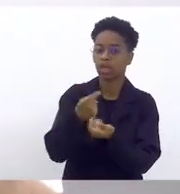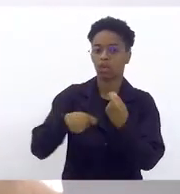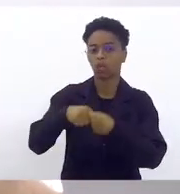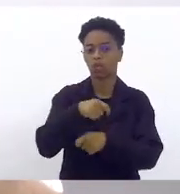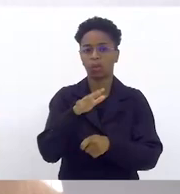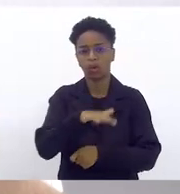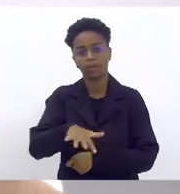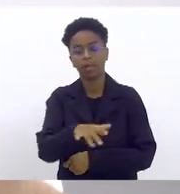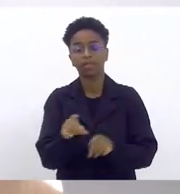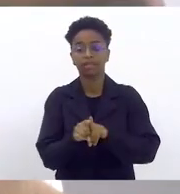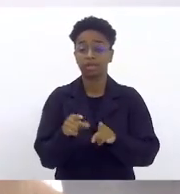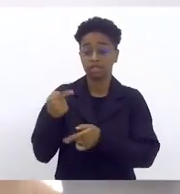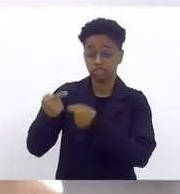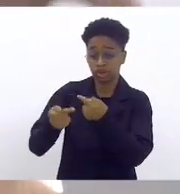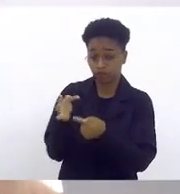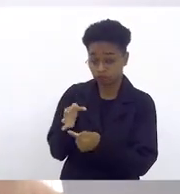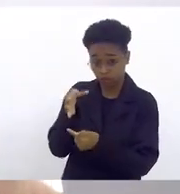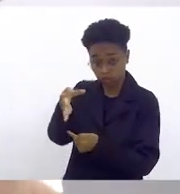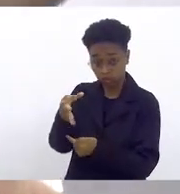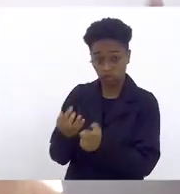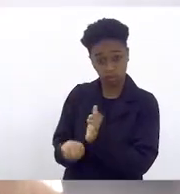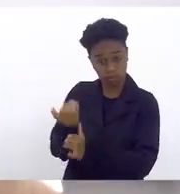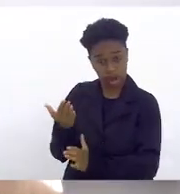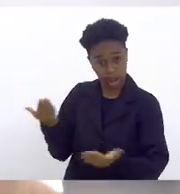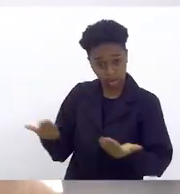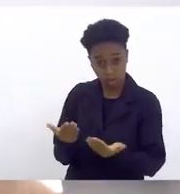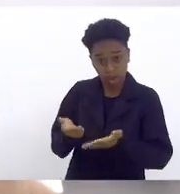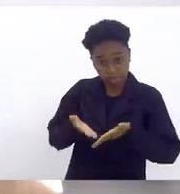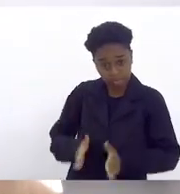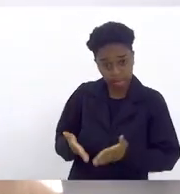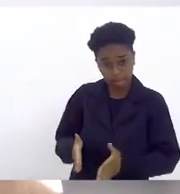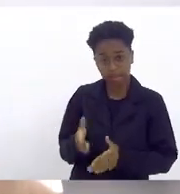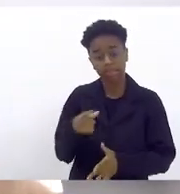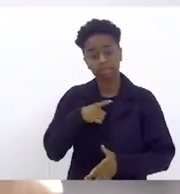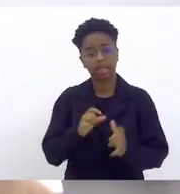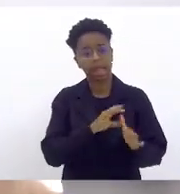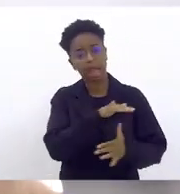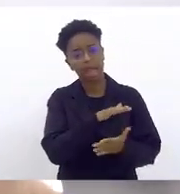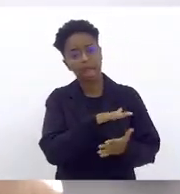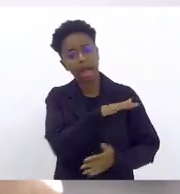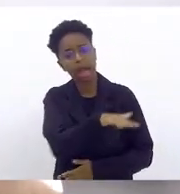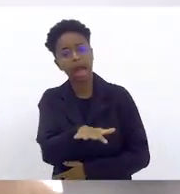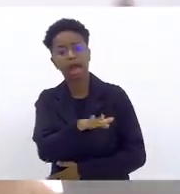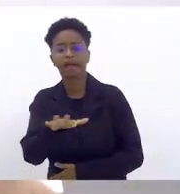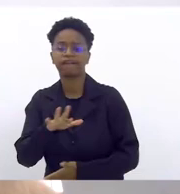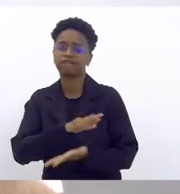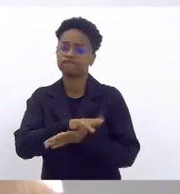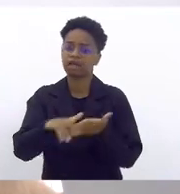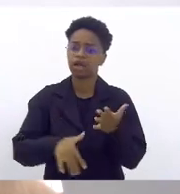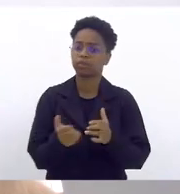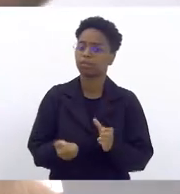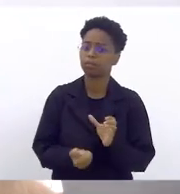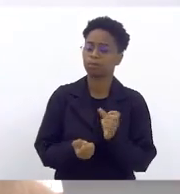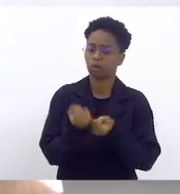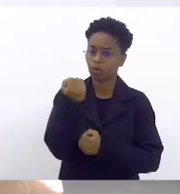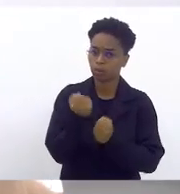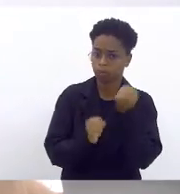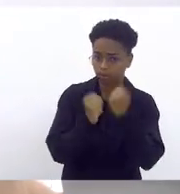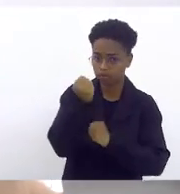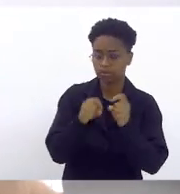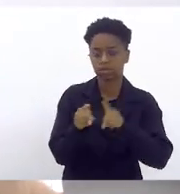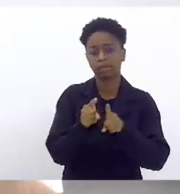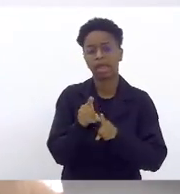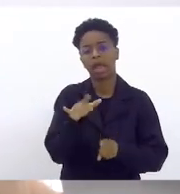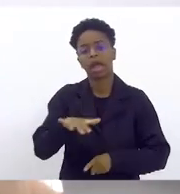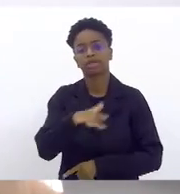que essa geração que está se formando nas diversas áreas de produção e de assistência da Saúde possa encontrar Campo